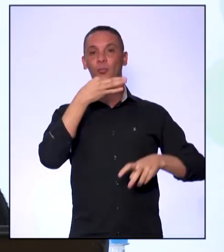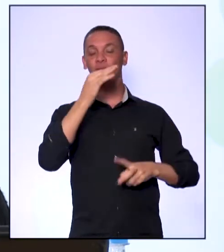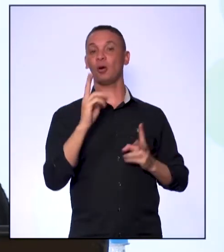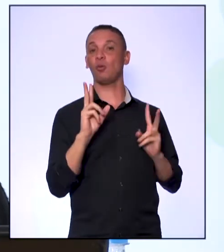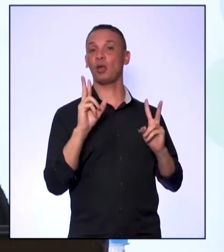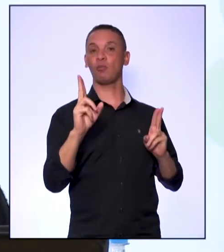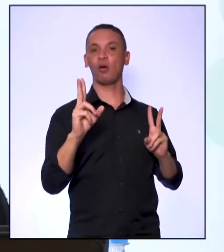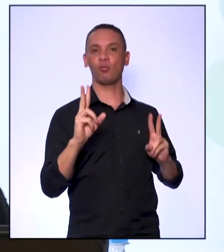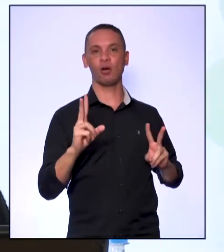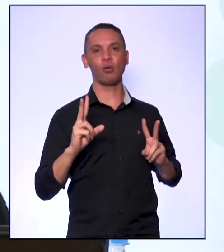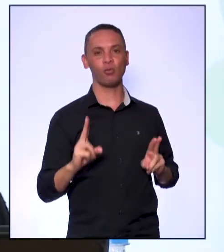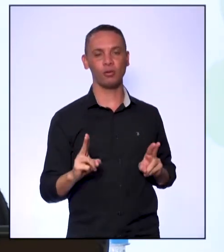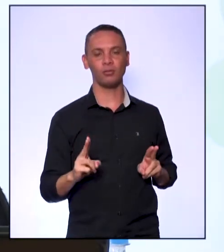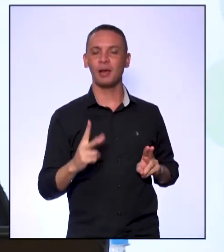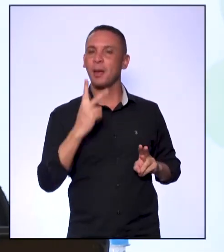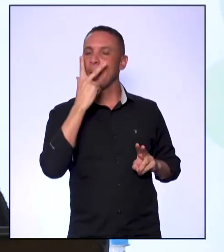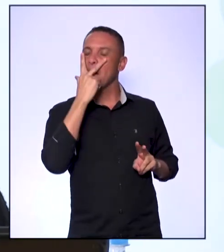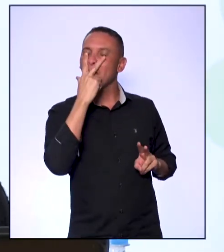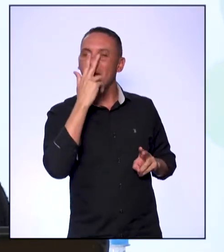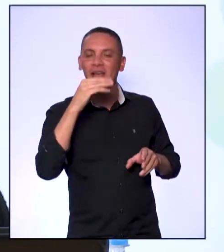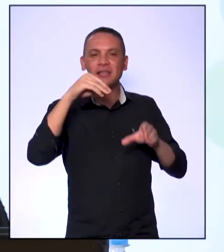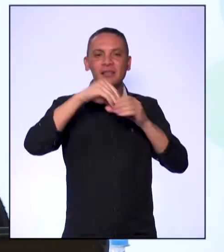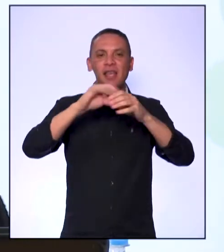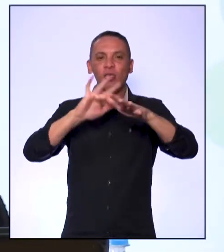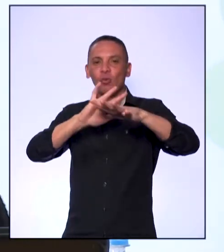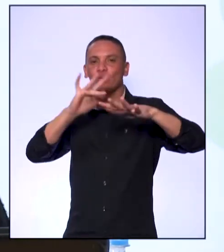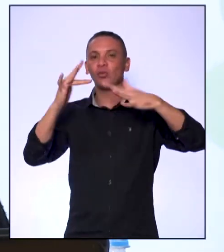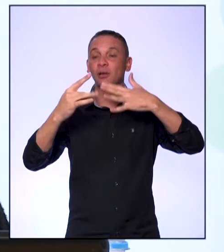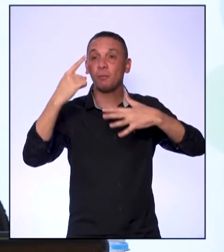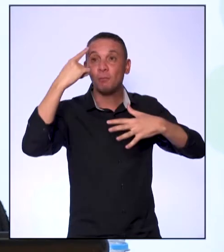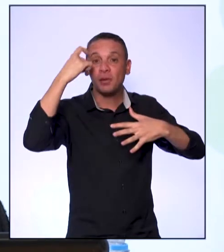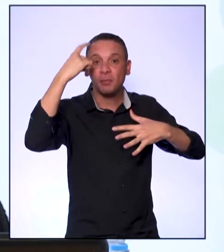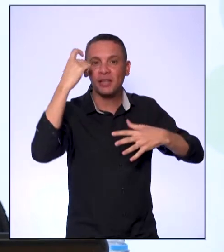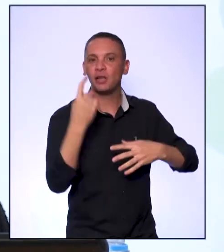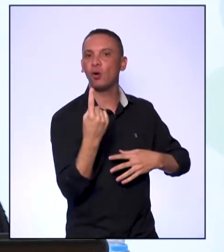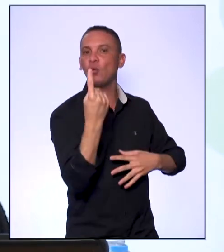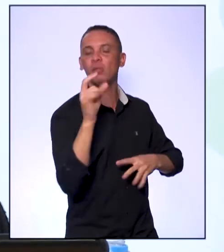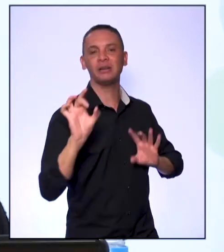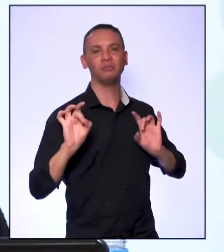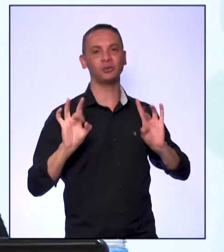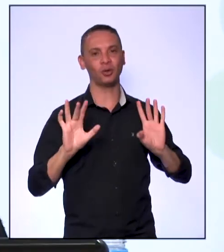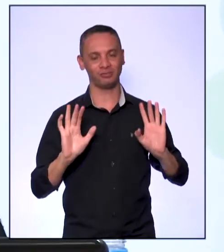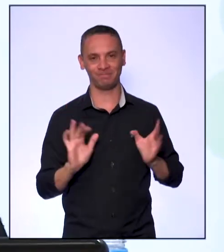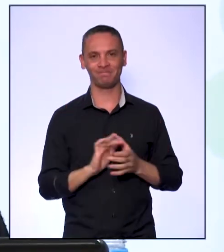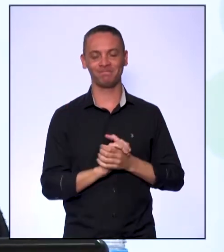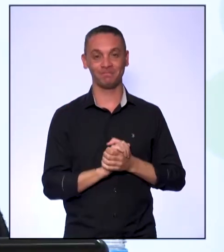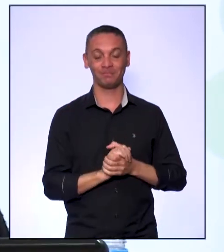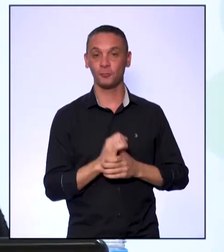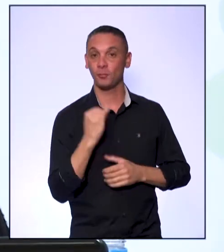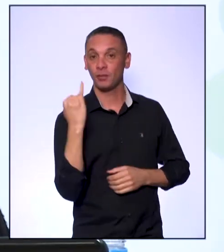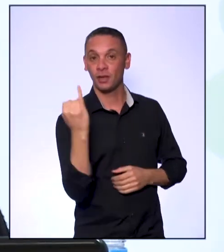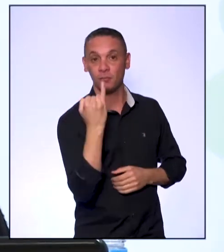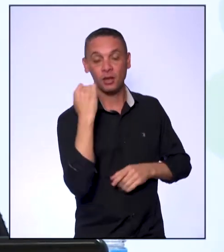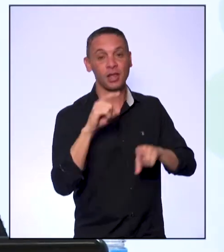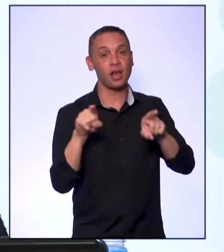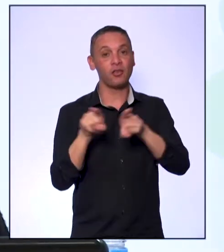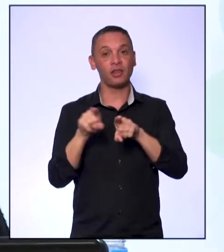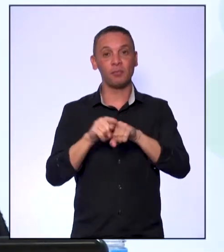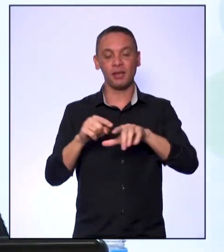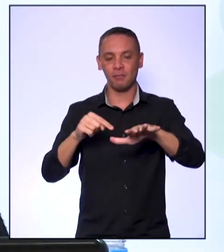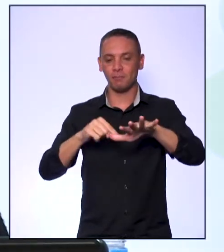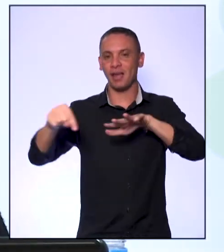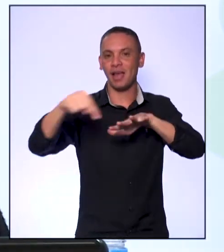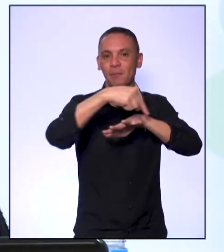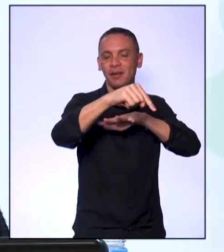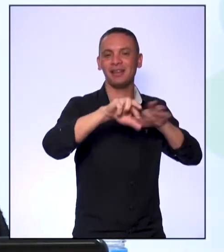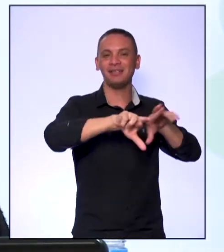e você acaba criando uma bolha dentro da rede social, dentro da sua vida, que é parte virtual. Talvez seja interessante também seguir pessoas que